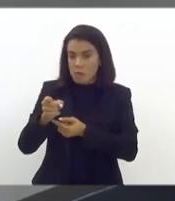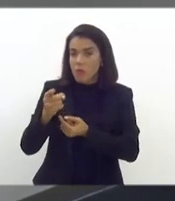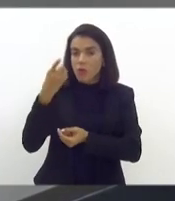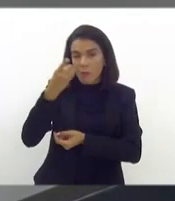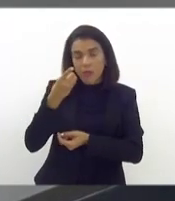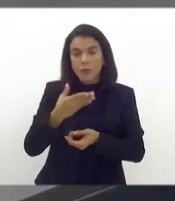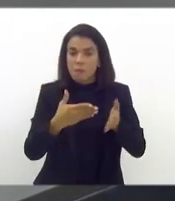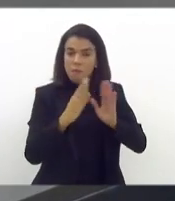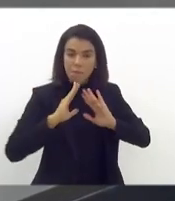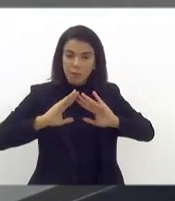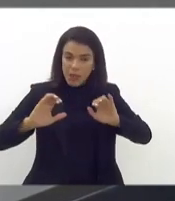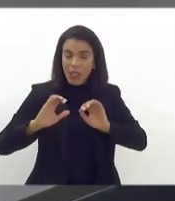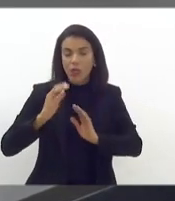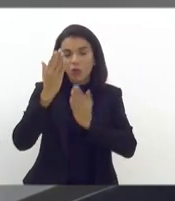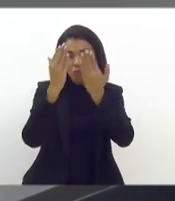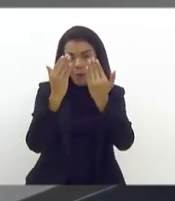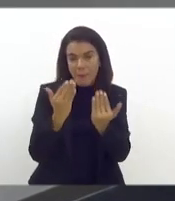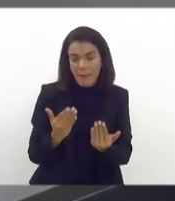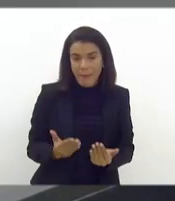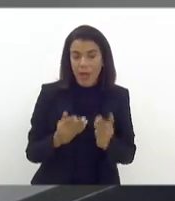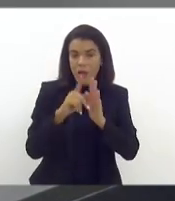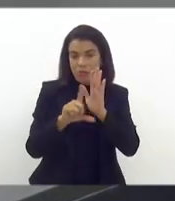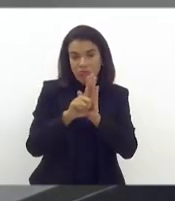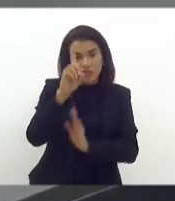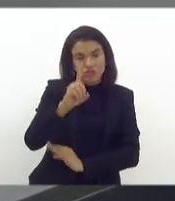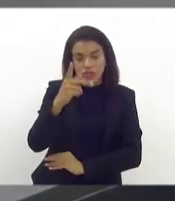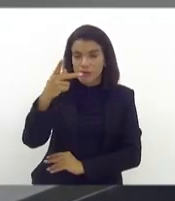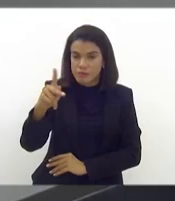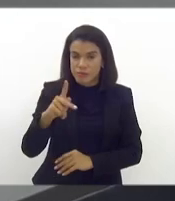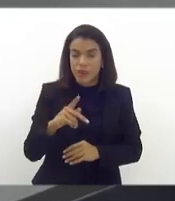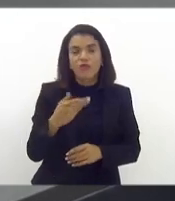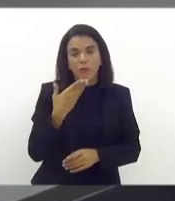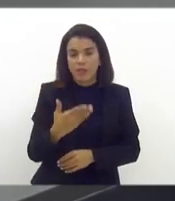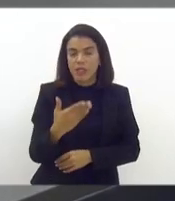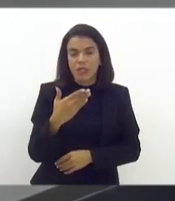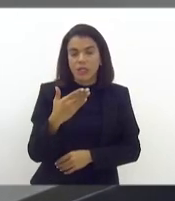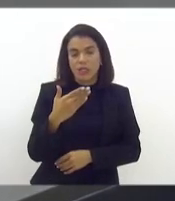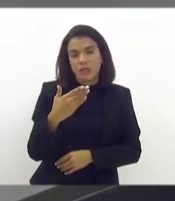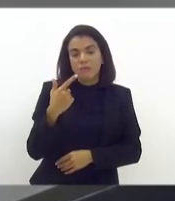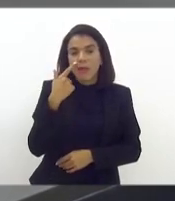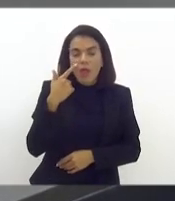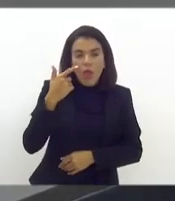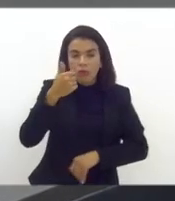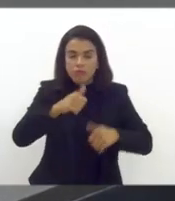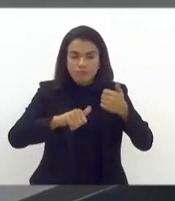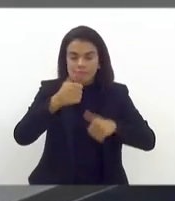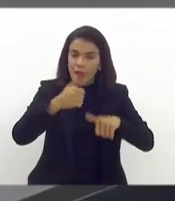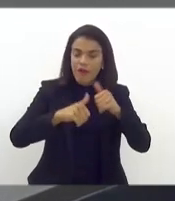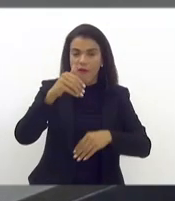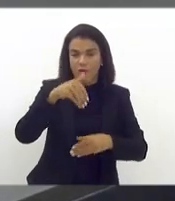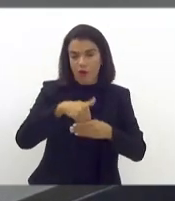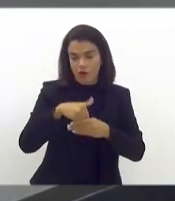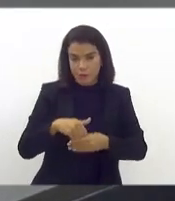pedindo vistas, terá vistas, obviamente, é direito seu. Eu vou pedir para elaborar o voto divergente. Perfeito. Dos termos que Vossa Excelência